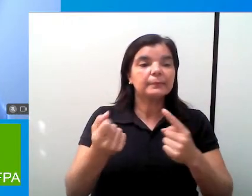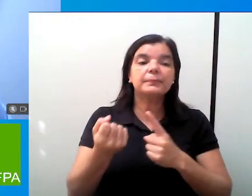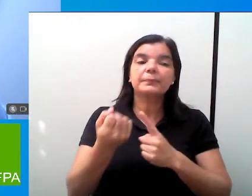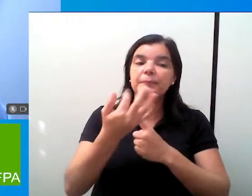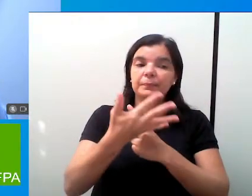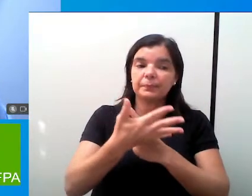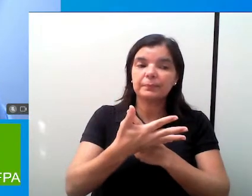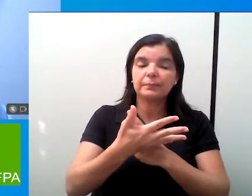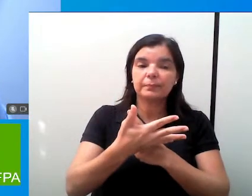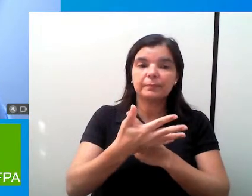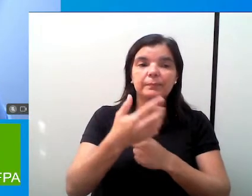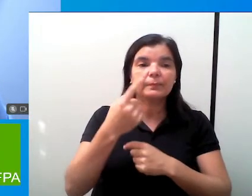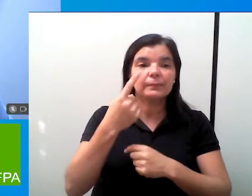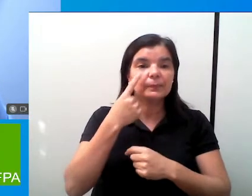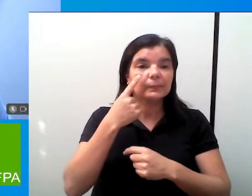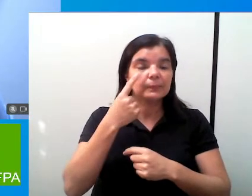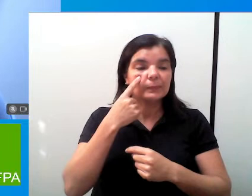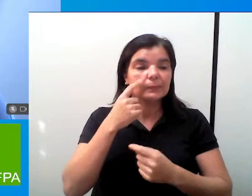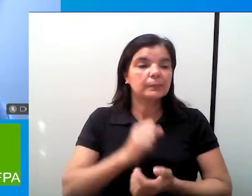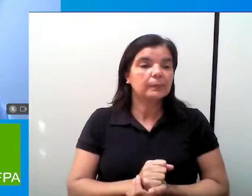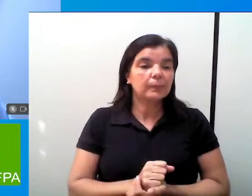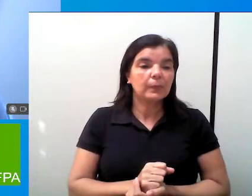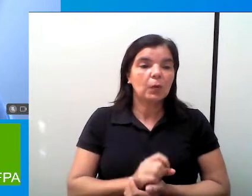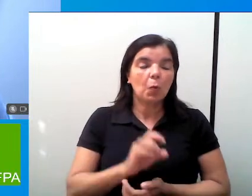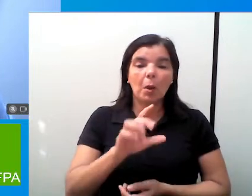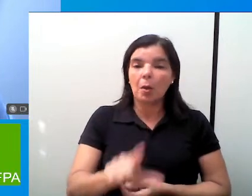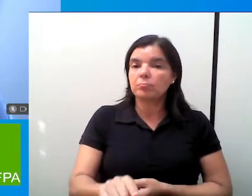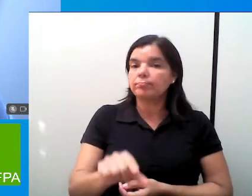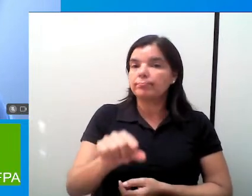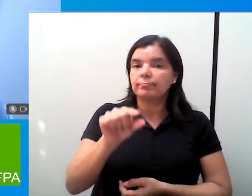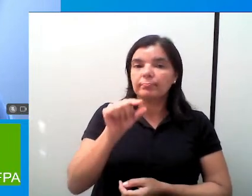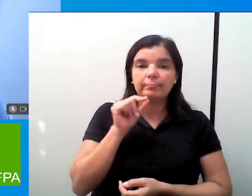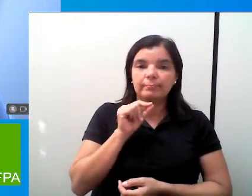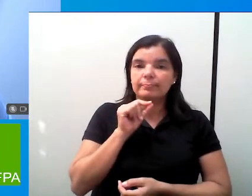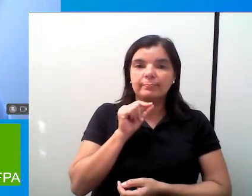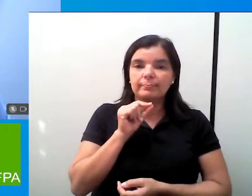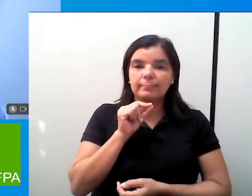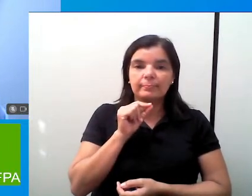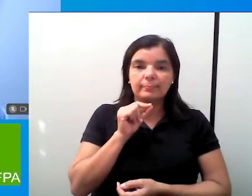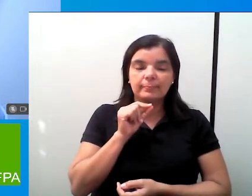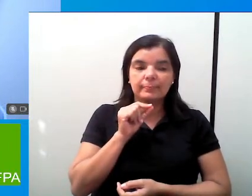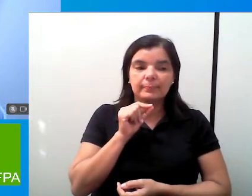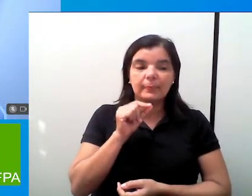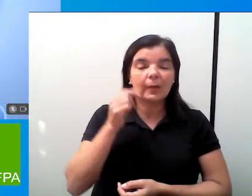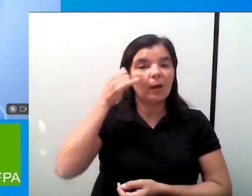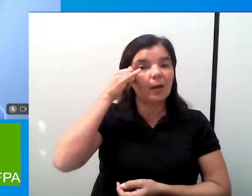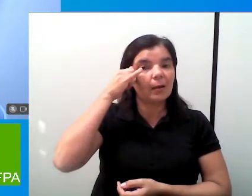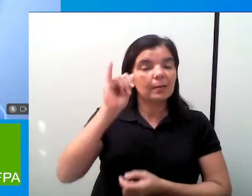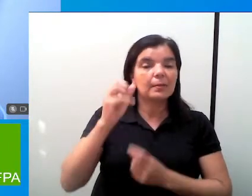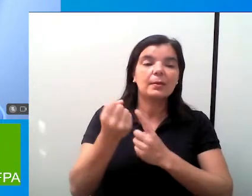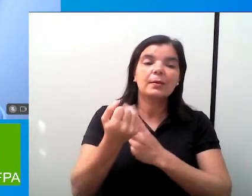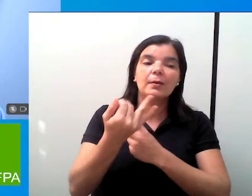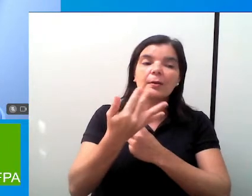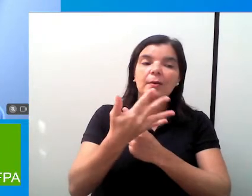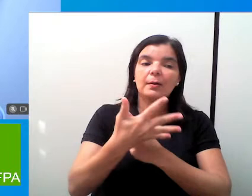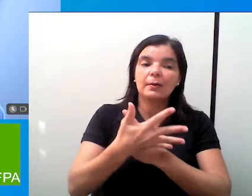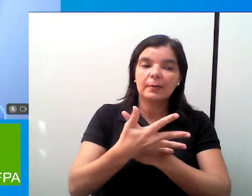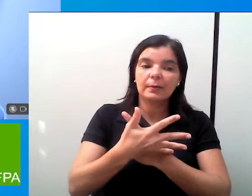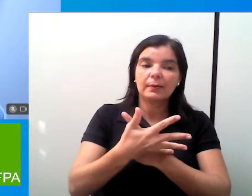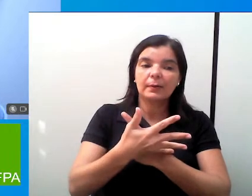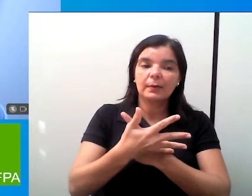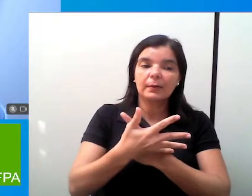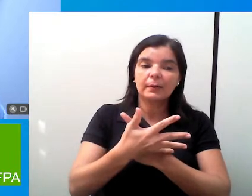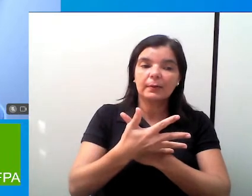pilar formativo, claro, mas não é uma opção para o nosso aluno. A ideia da extensão não pode ser apenas uma opção,